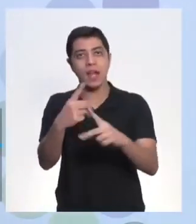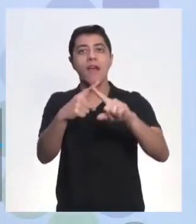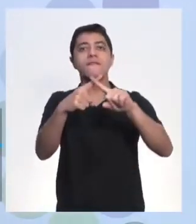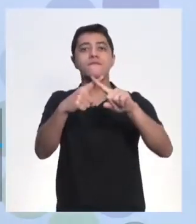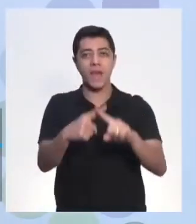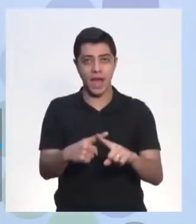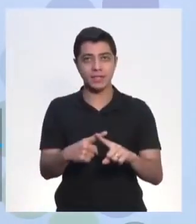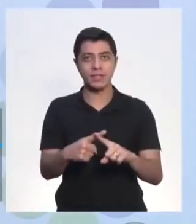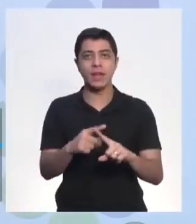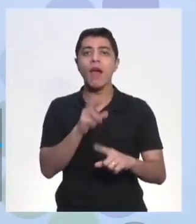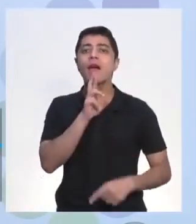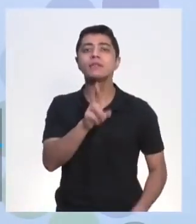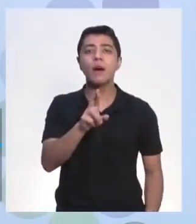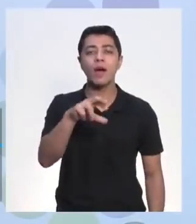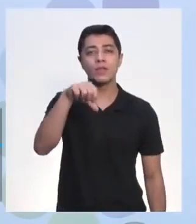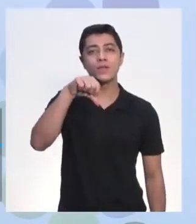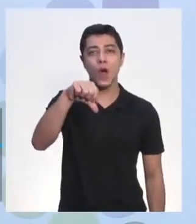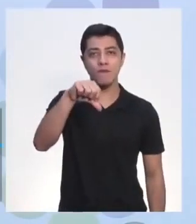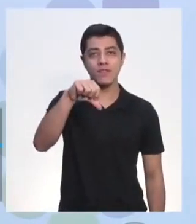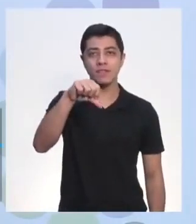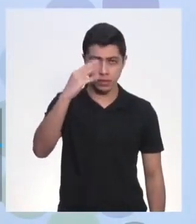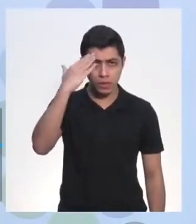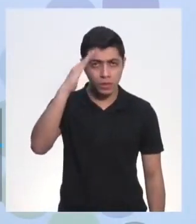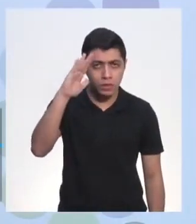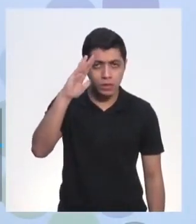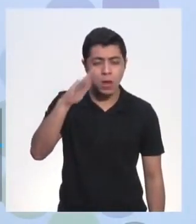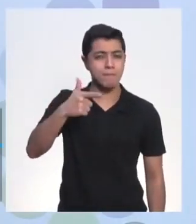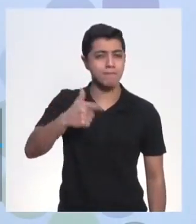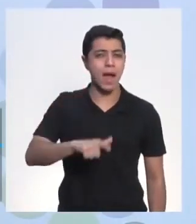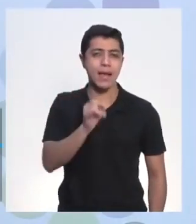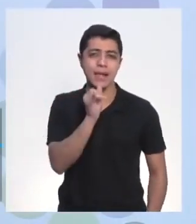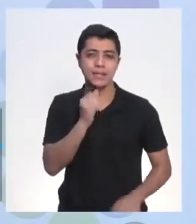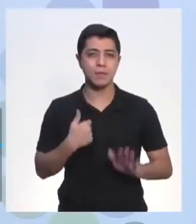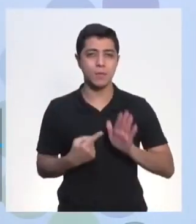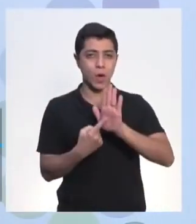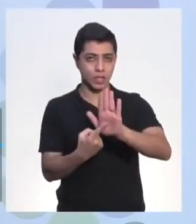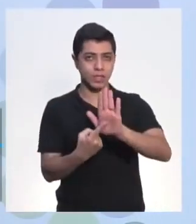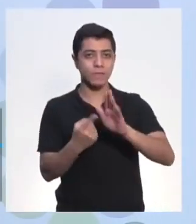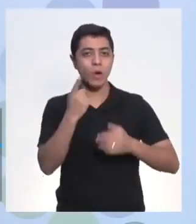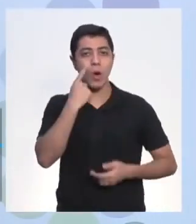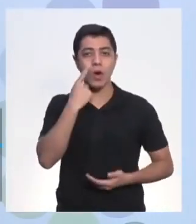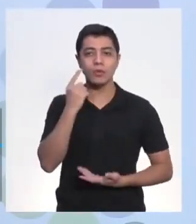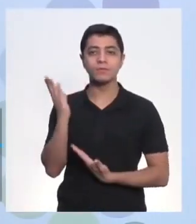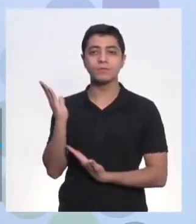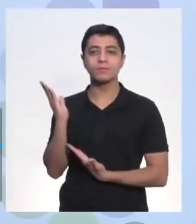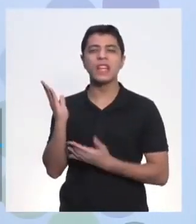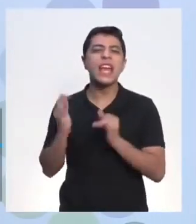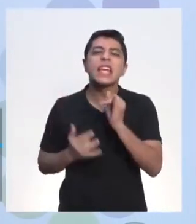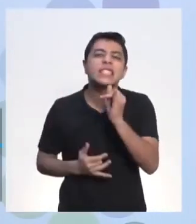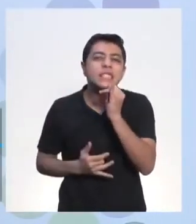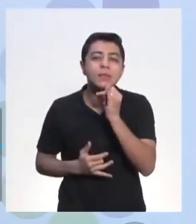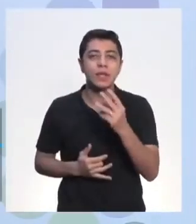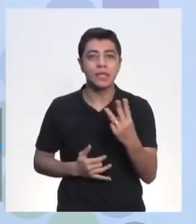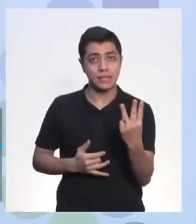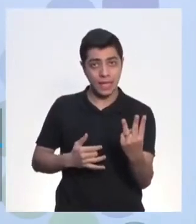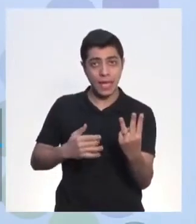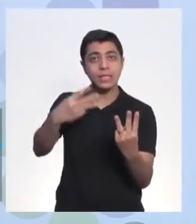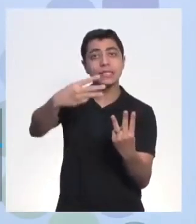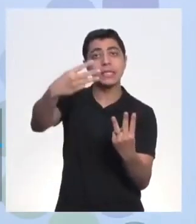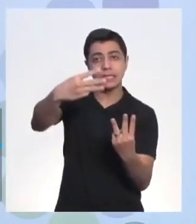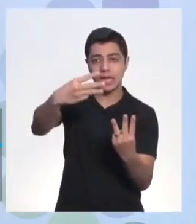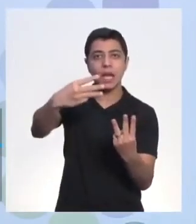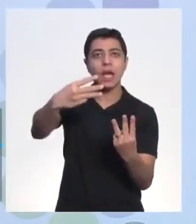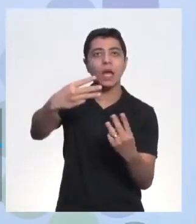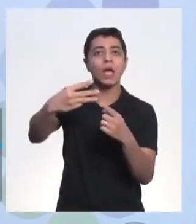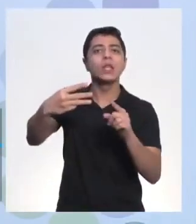3 vezes 3, que dá 9. Vou fazer mais um exemplo aqui, ó. Se fosse 3 elevado à terceira, que a gente fala que é 3 elevado ao